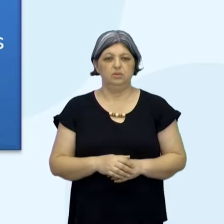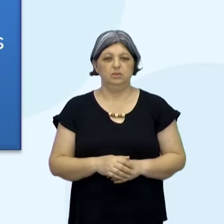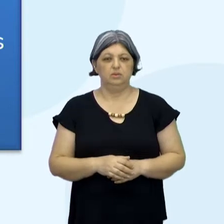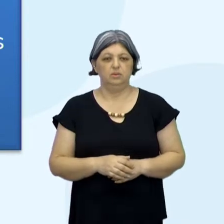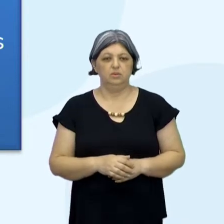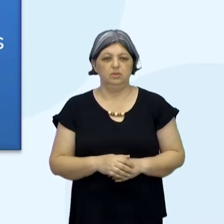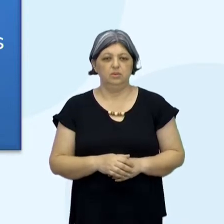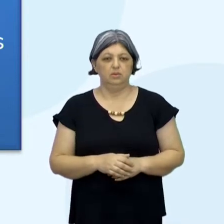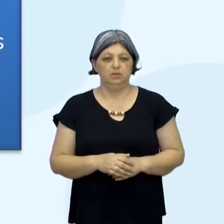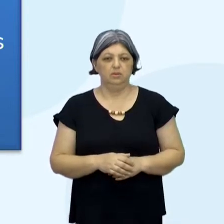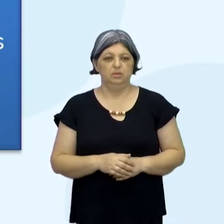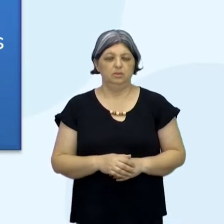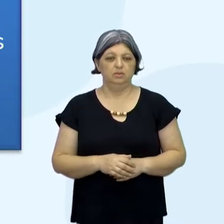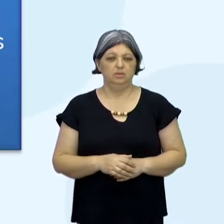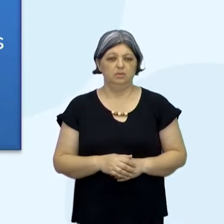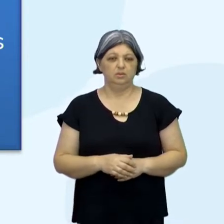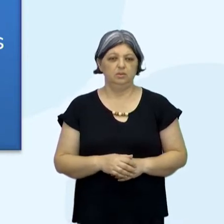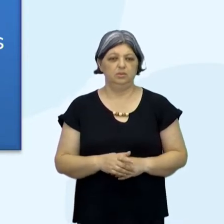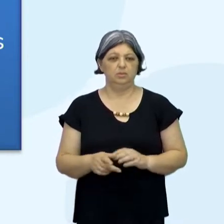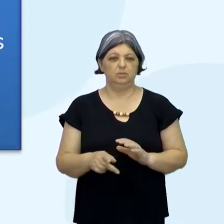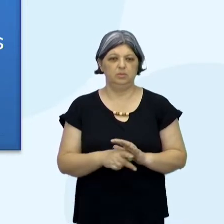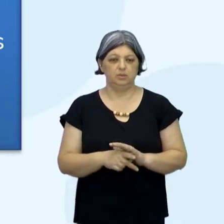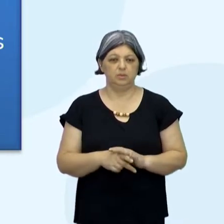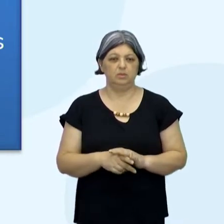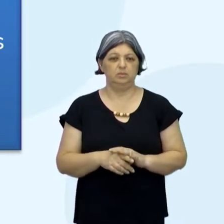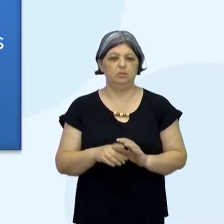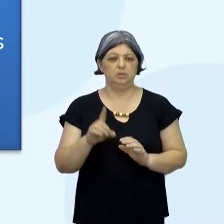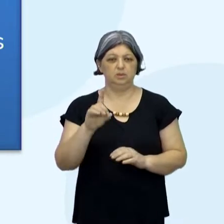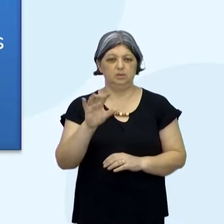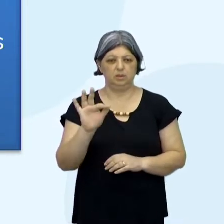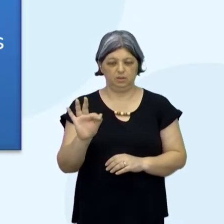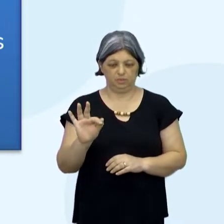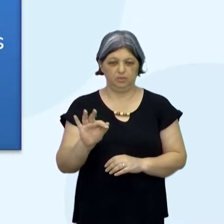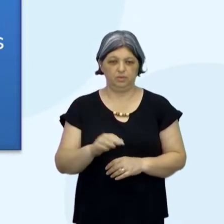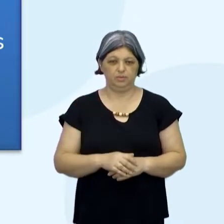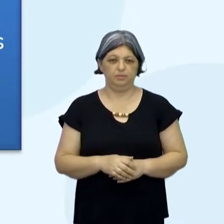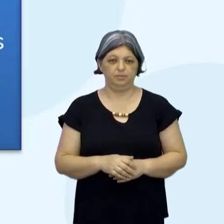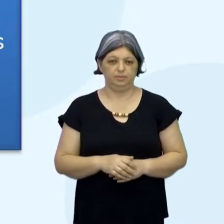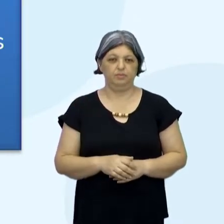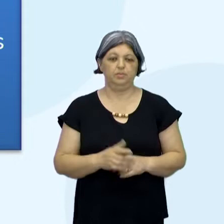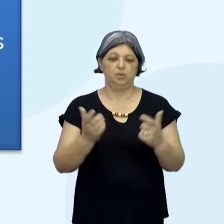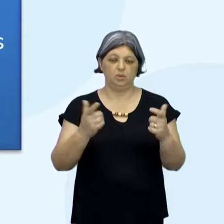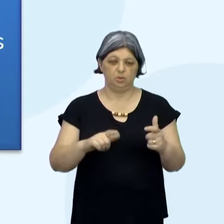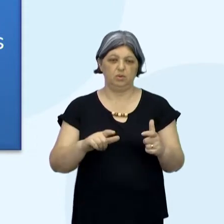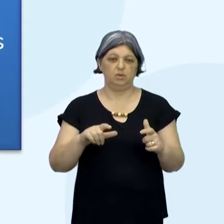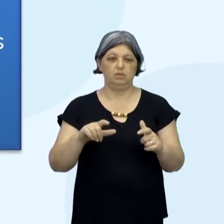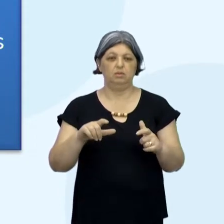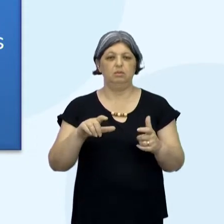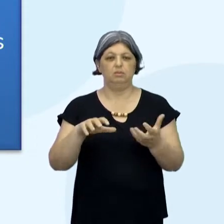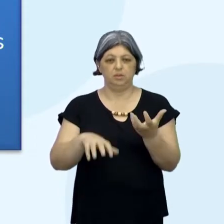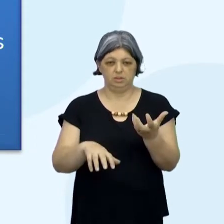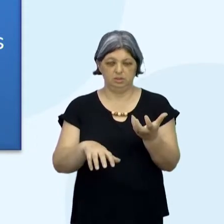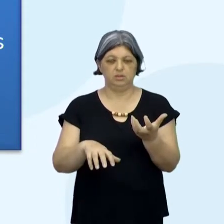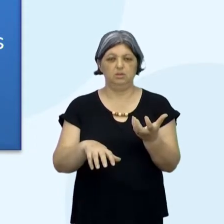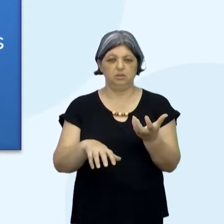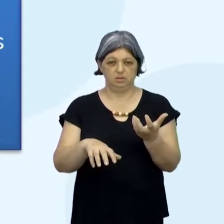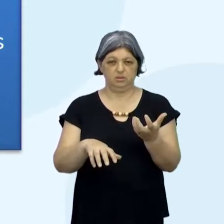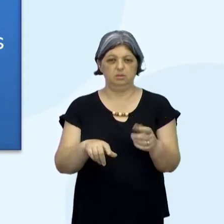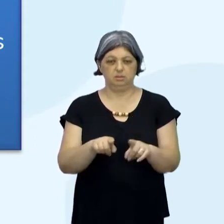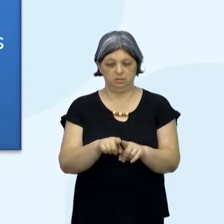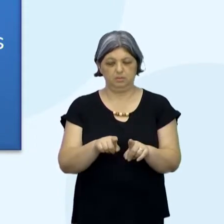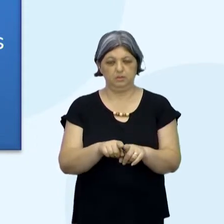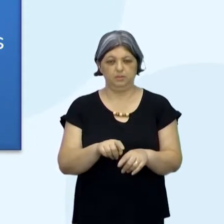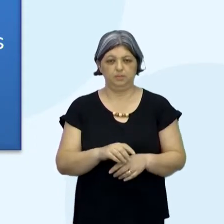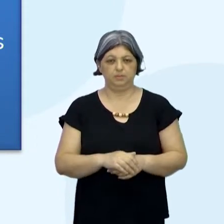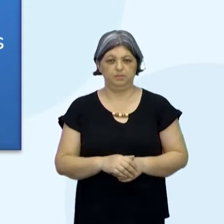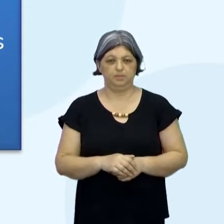aí, em 20º, o Distrito Federal, ou seja, o local onde está Brasília e algumas cidades no entorno ali, né, o Distrito